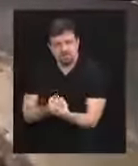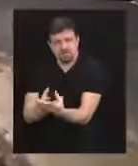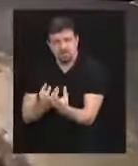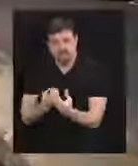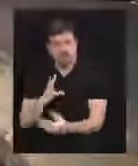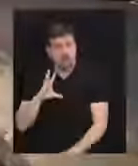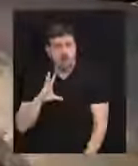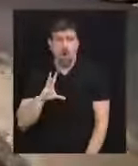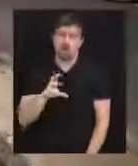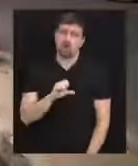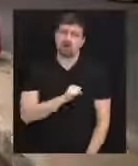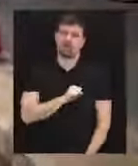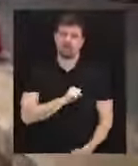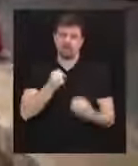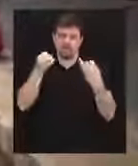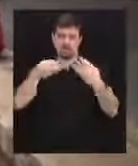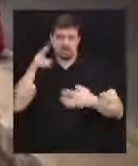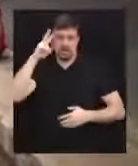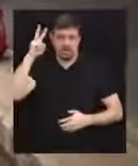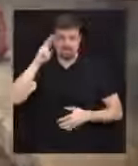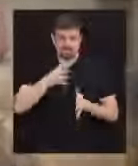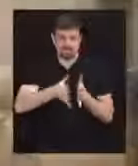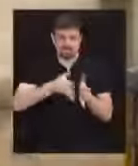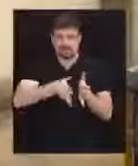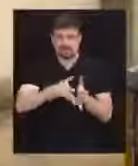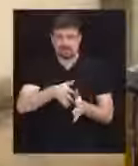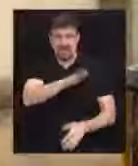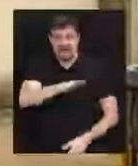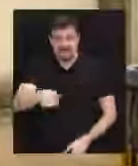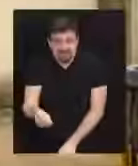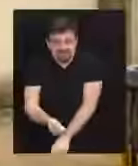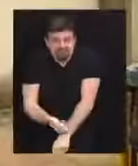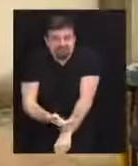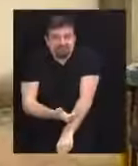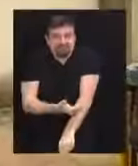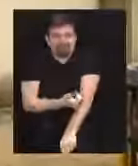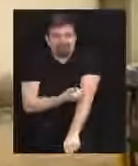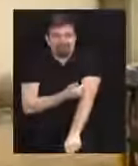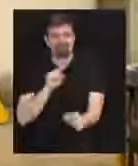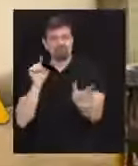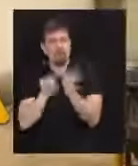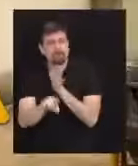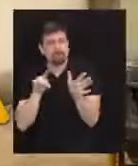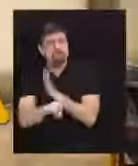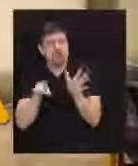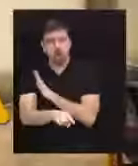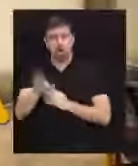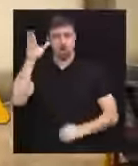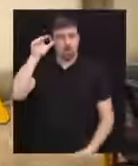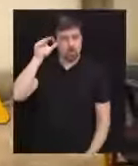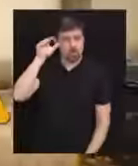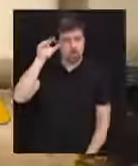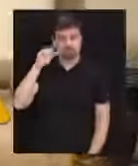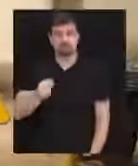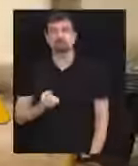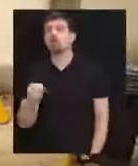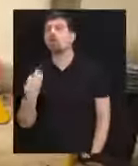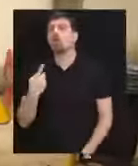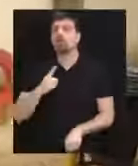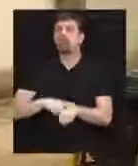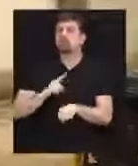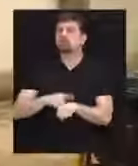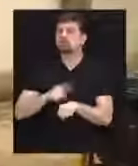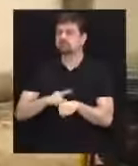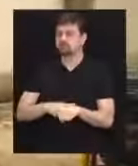dizer, amo, né? Fazer isso. E eles se emocionam, eles gostam, eles perguntam, têm curiosidade. Há quanto tempo você